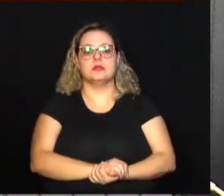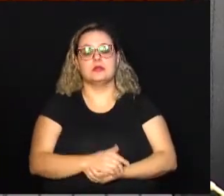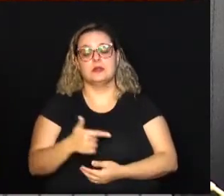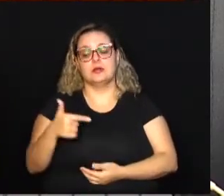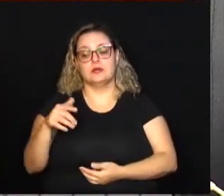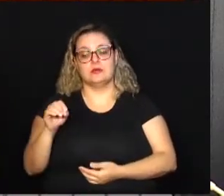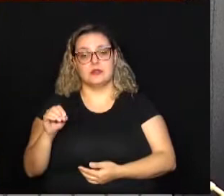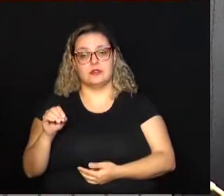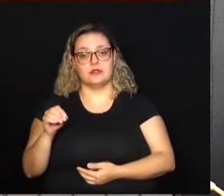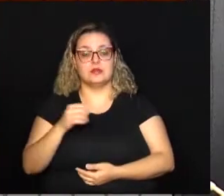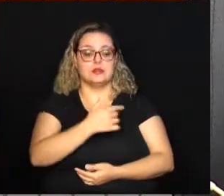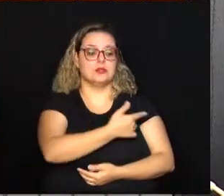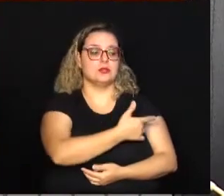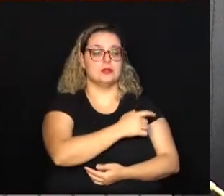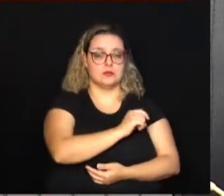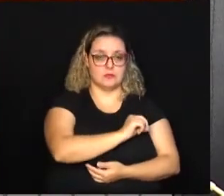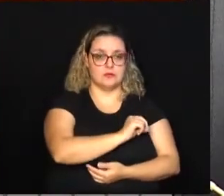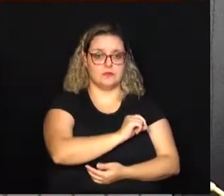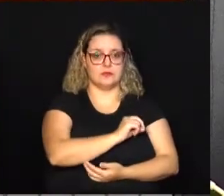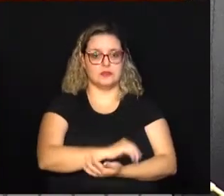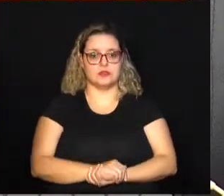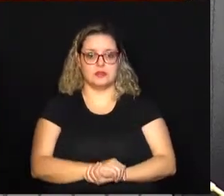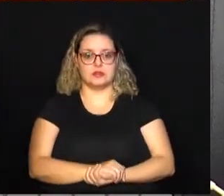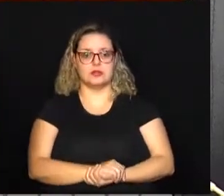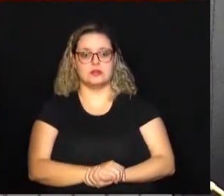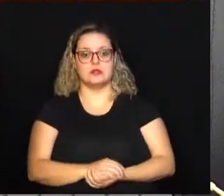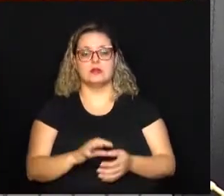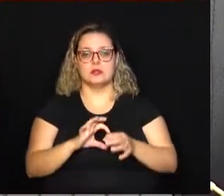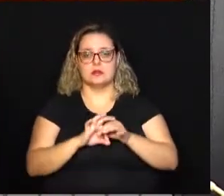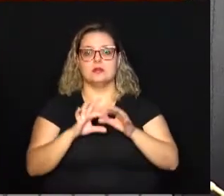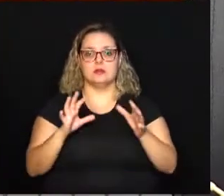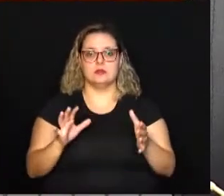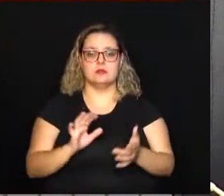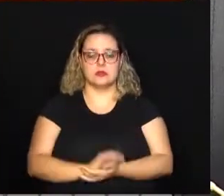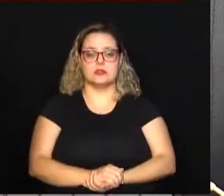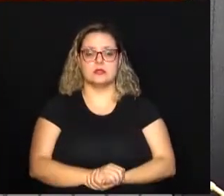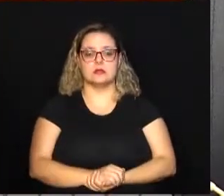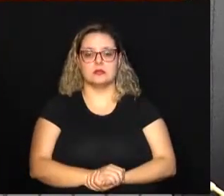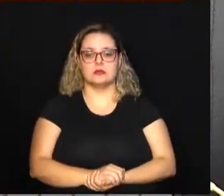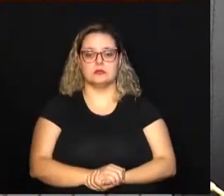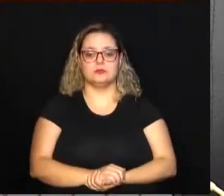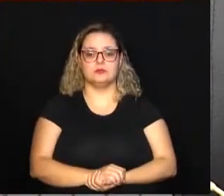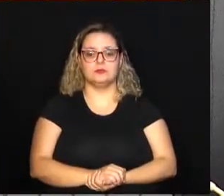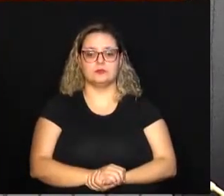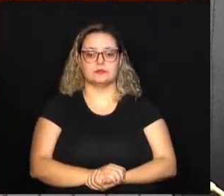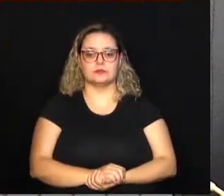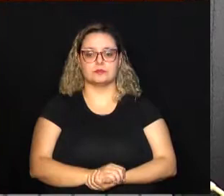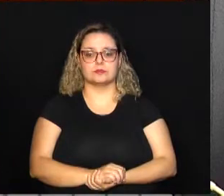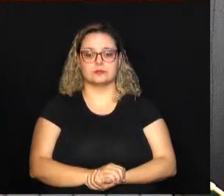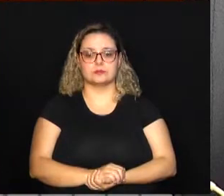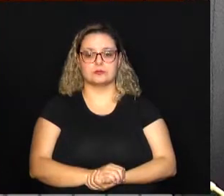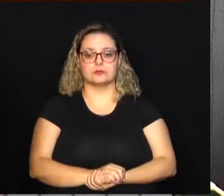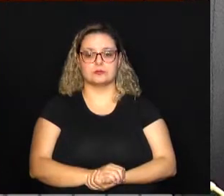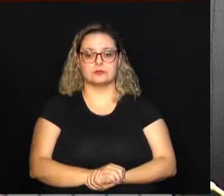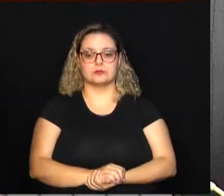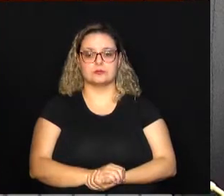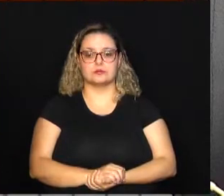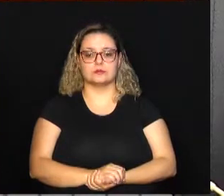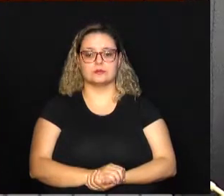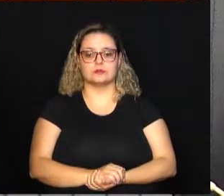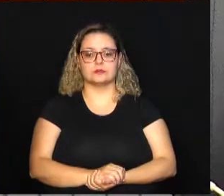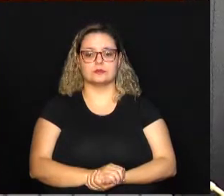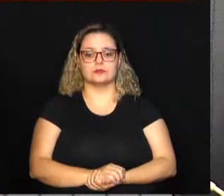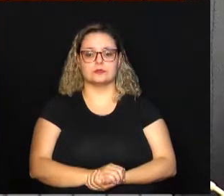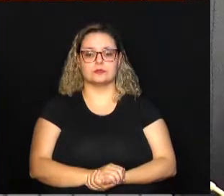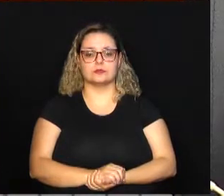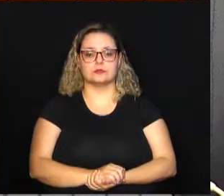leitos também disponibilizados, ou na AME ou também no Hospital